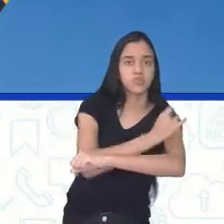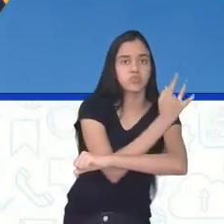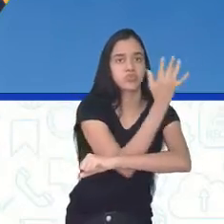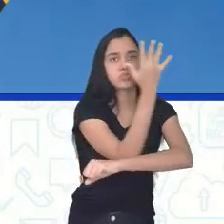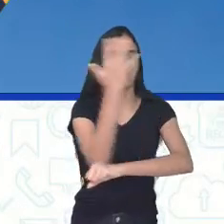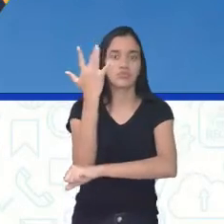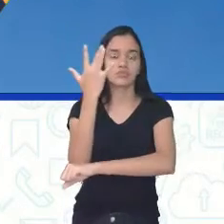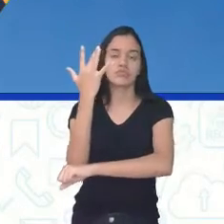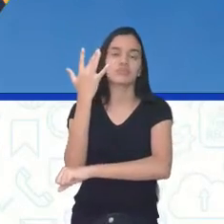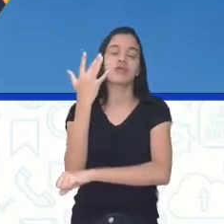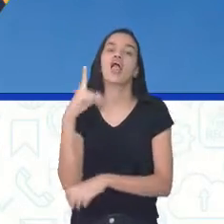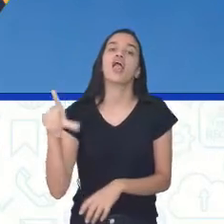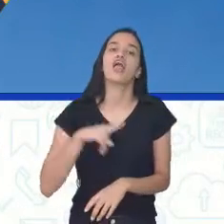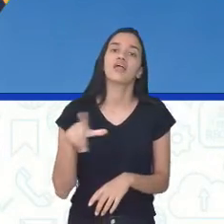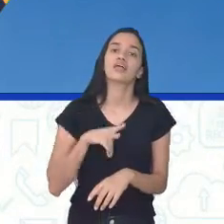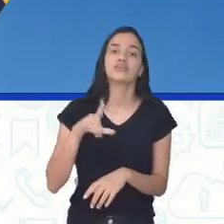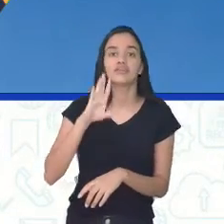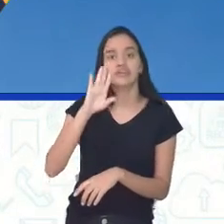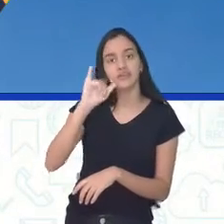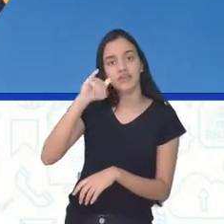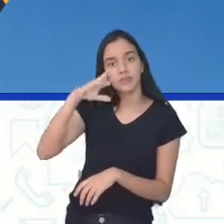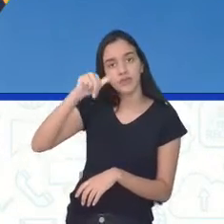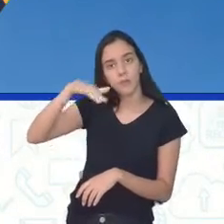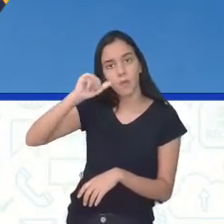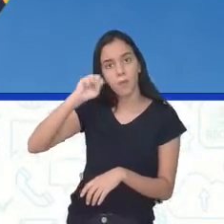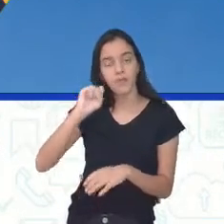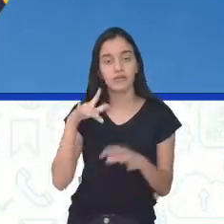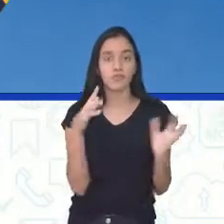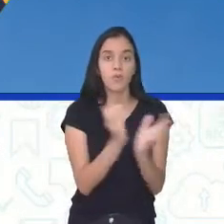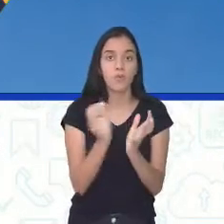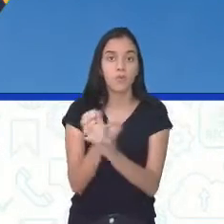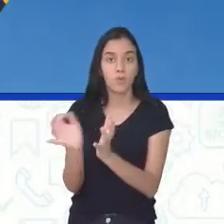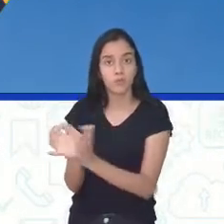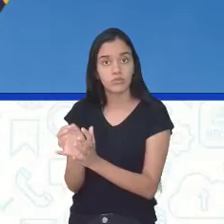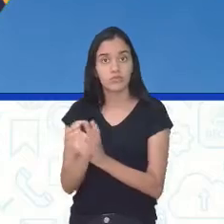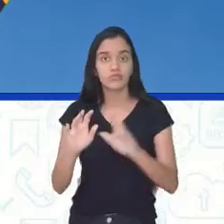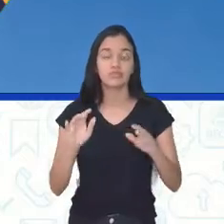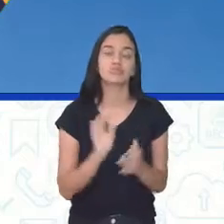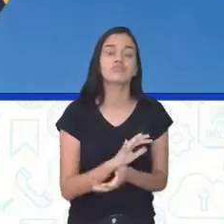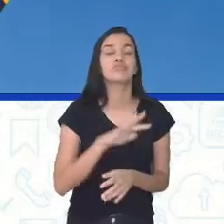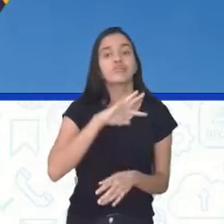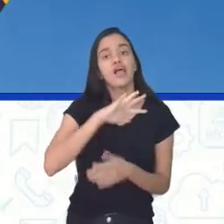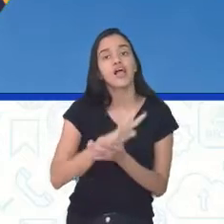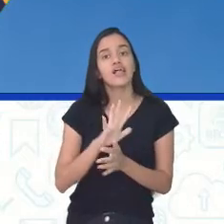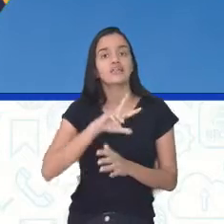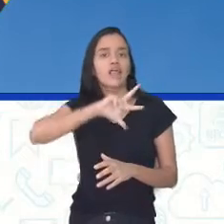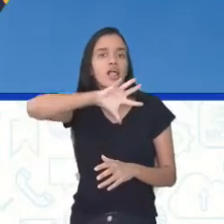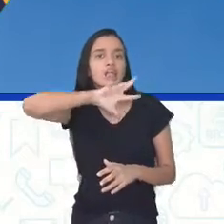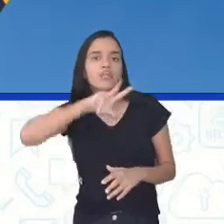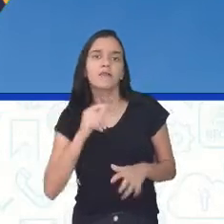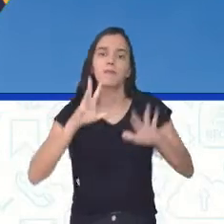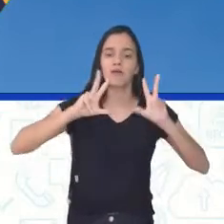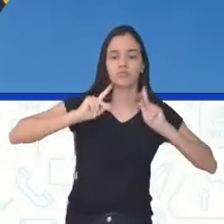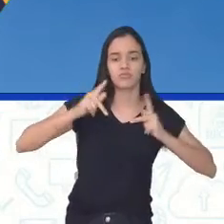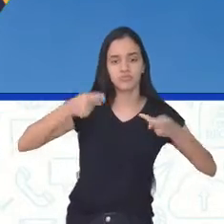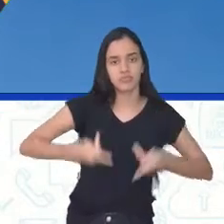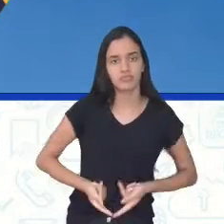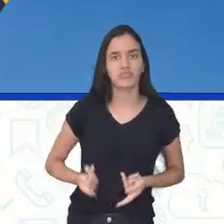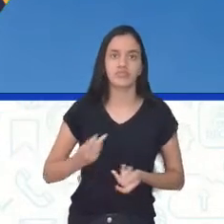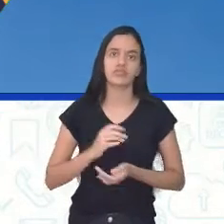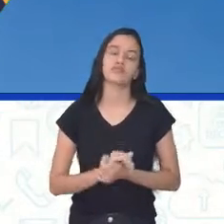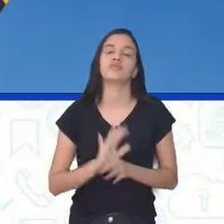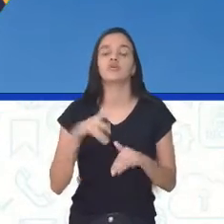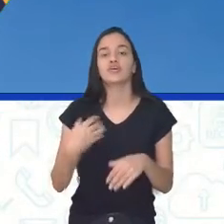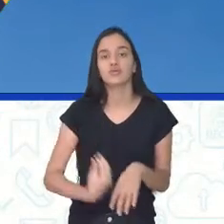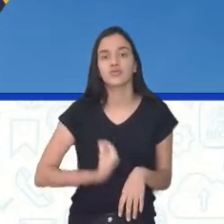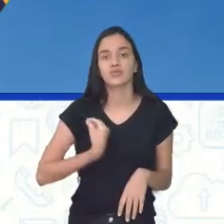que compõem esses biomas, ou seja, o conjunto de seres vivos e o conjunto de fatores abióticos.